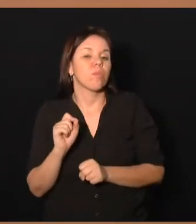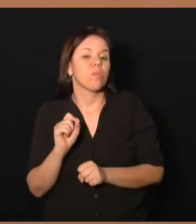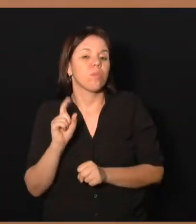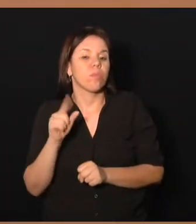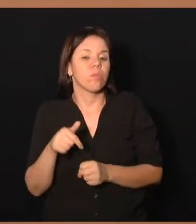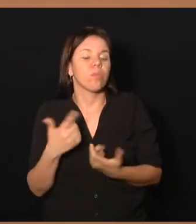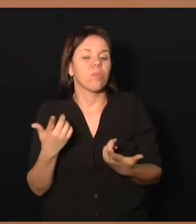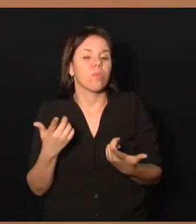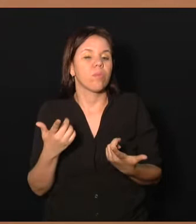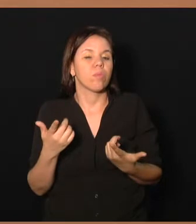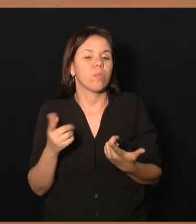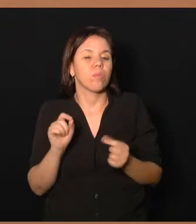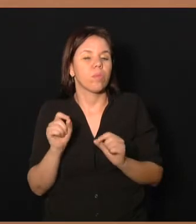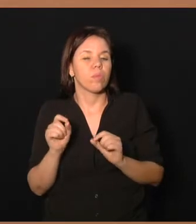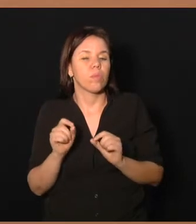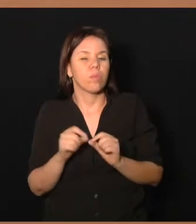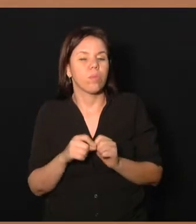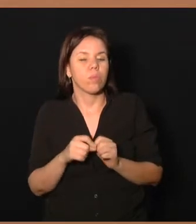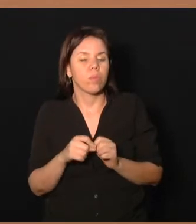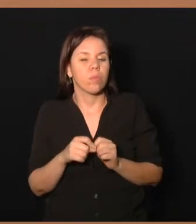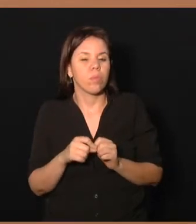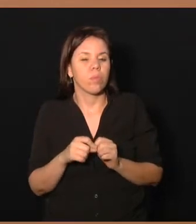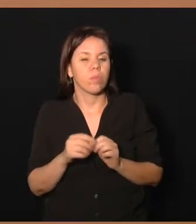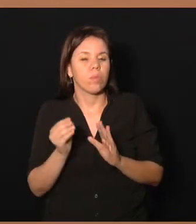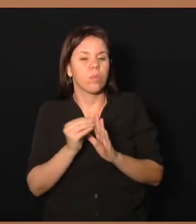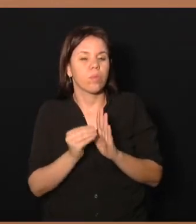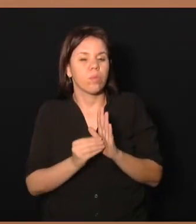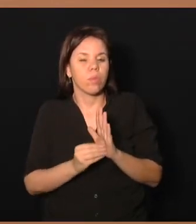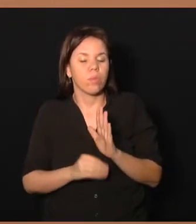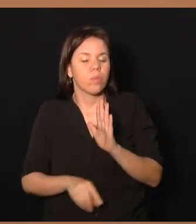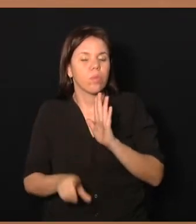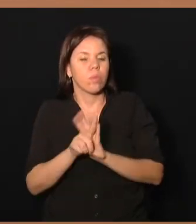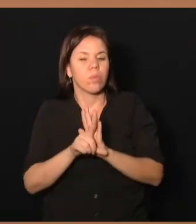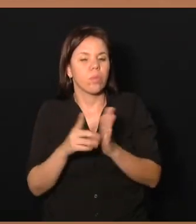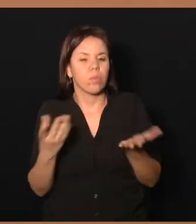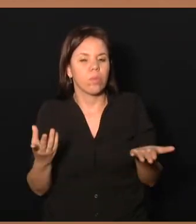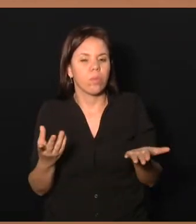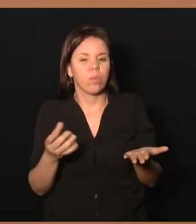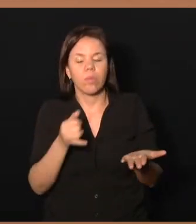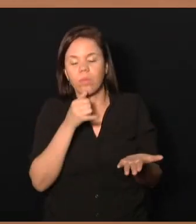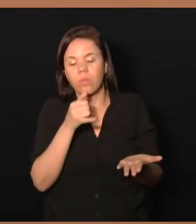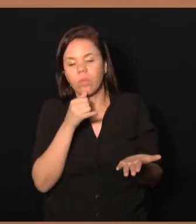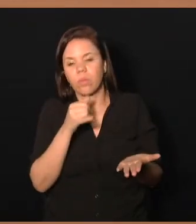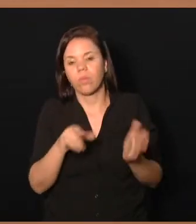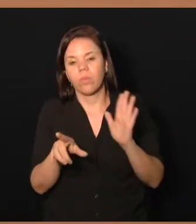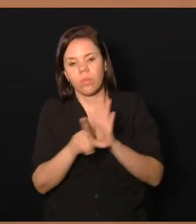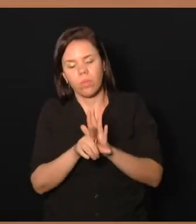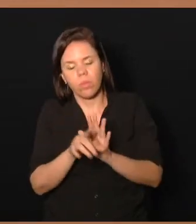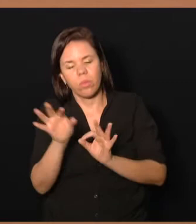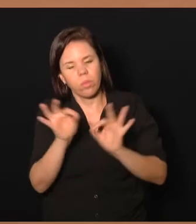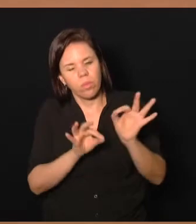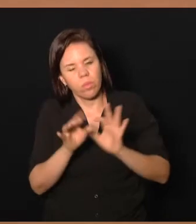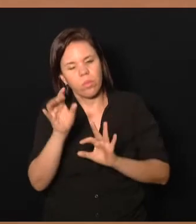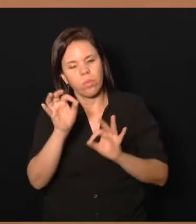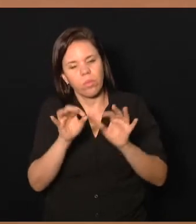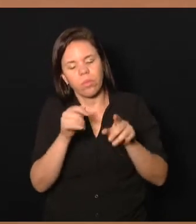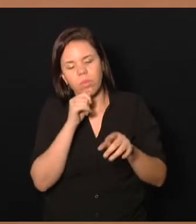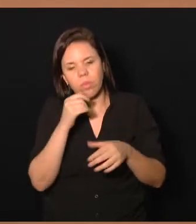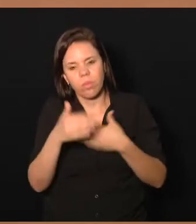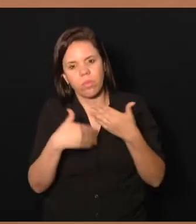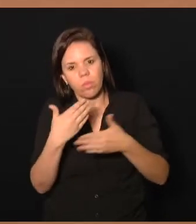as ordens, o ordenamento legal. O ordenamento legal. E aí até que